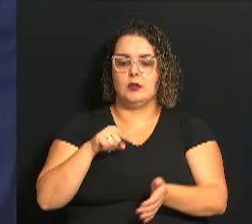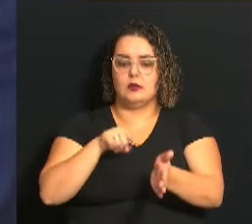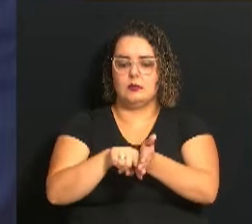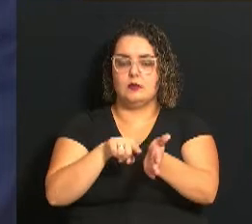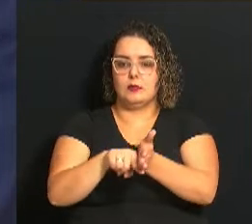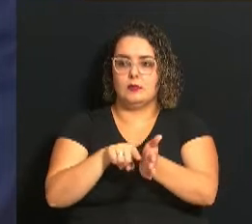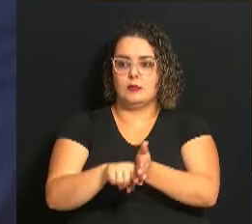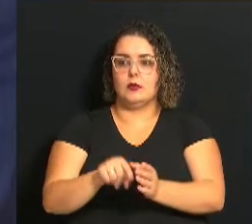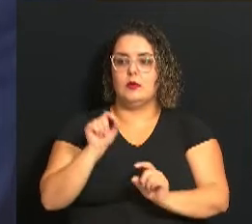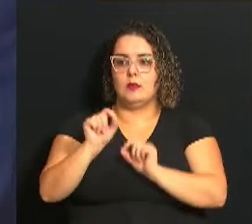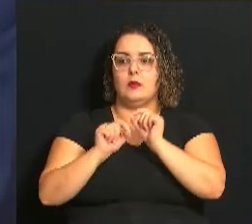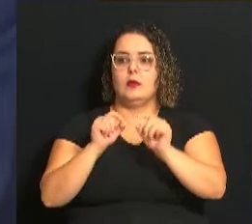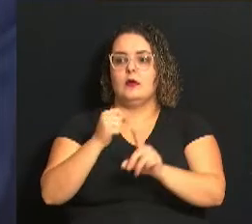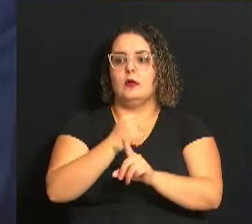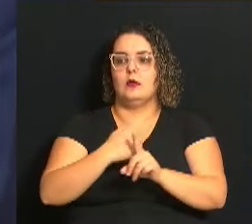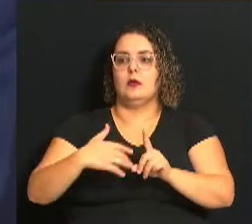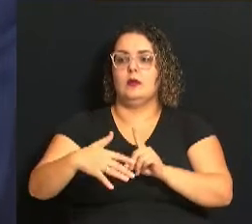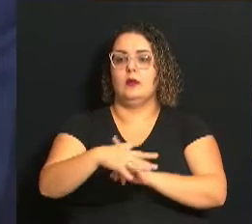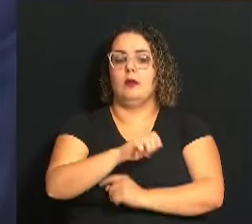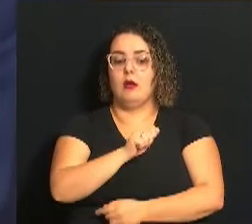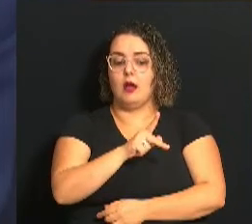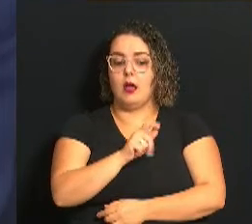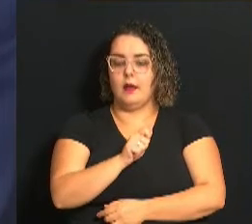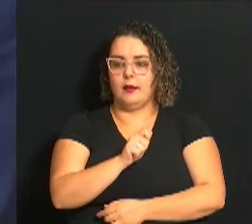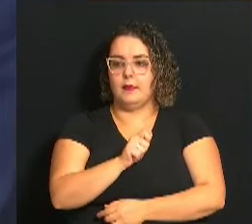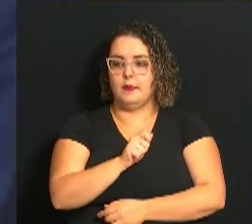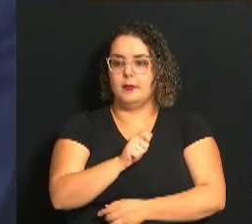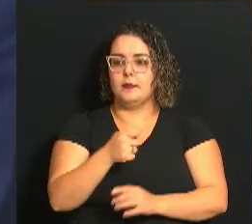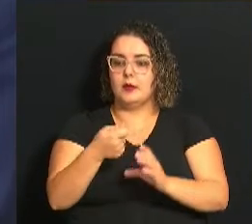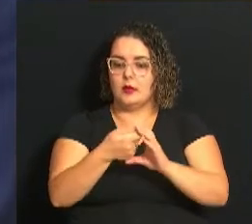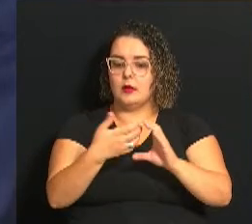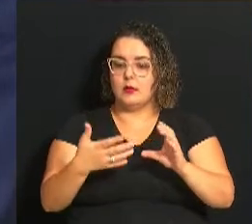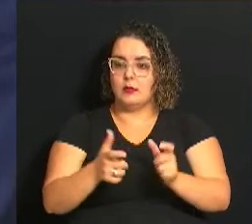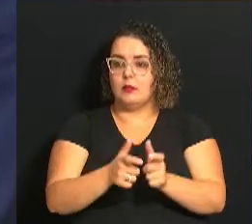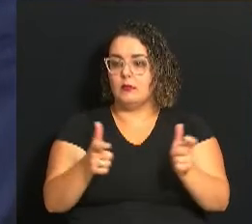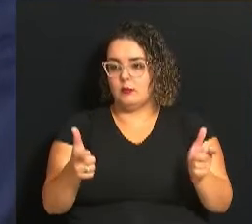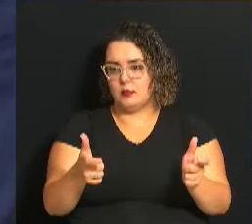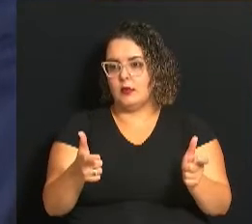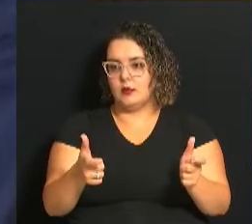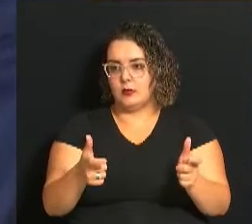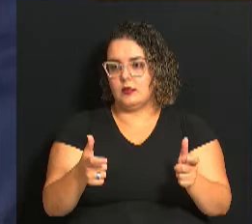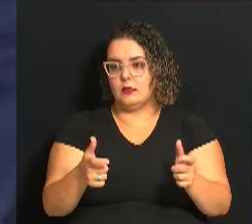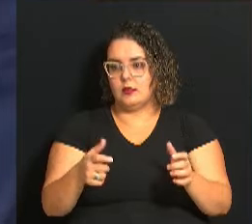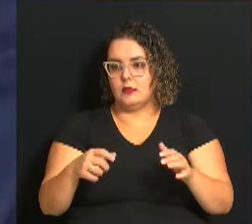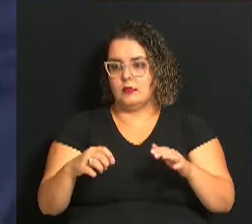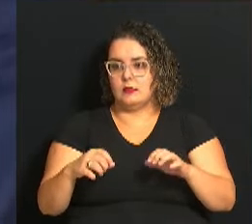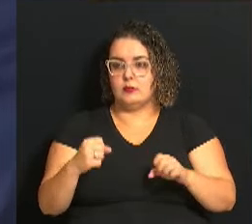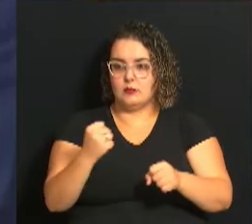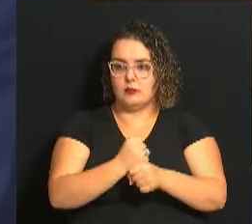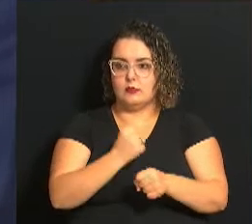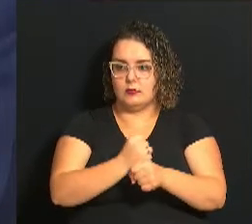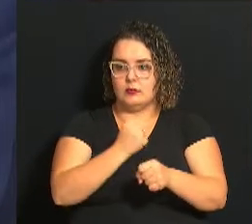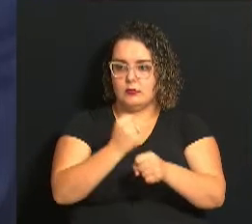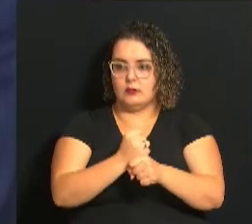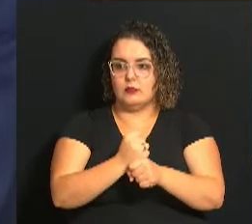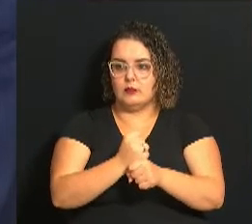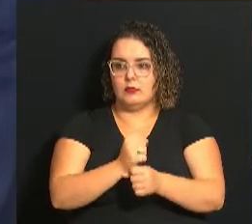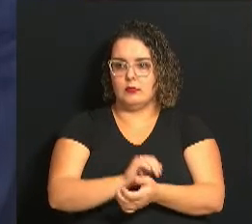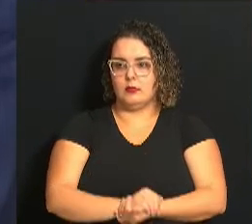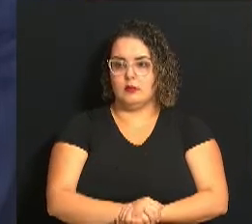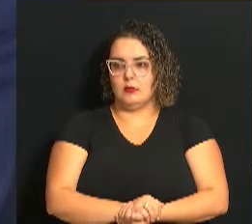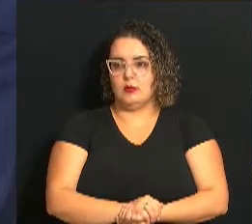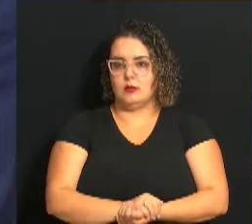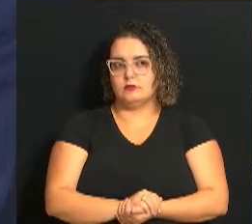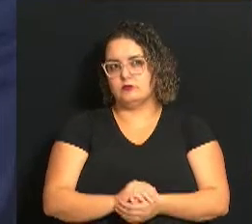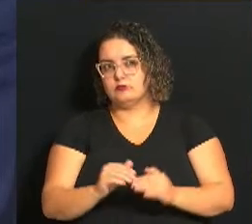questões sociais dessa APA. A gente sabe que a característica maior são empreendimentos mais médio e alto, assim.